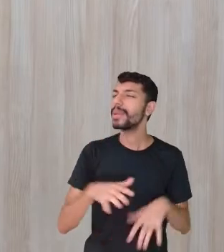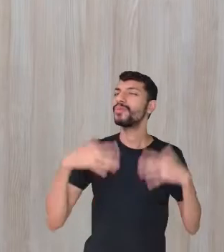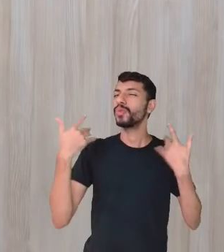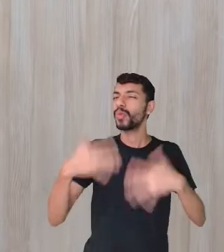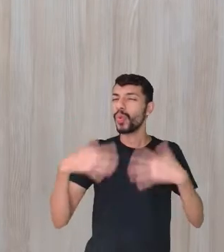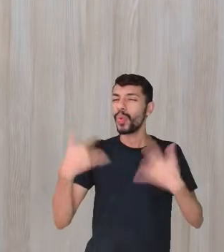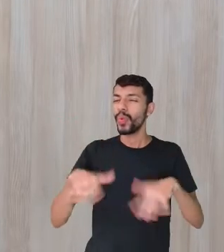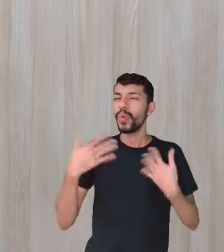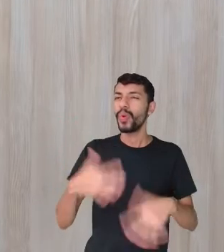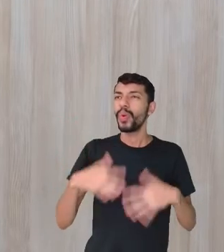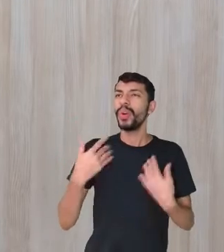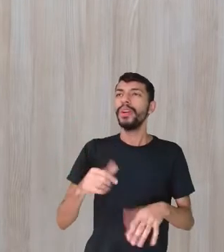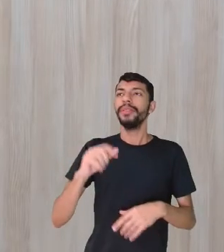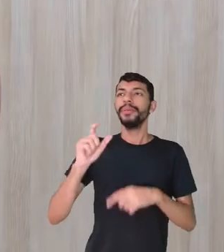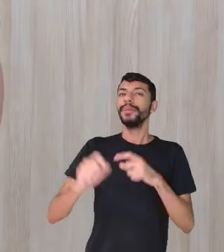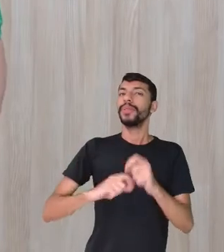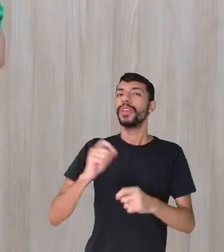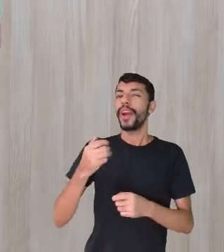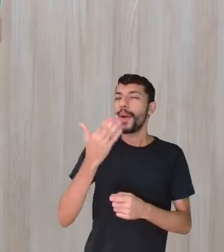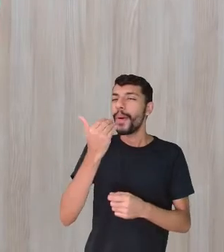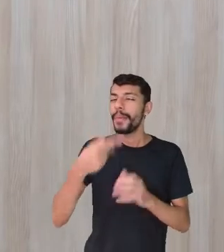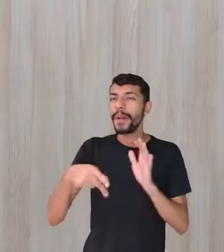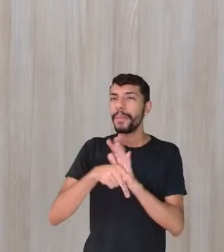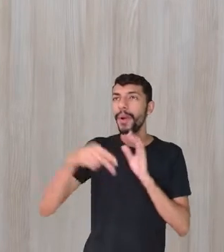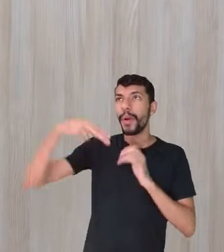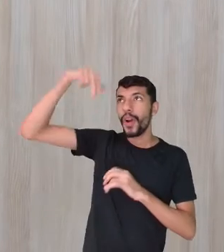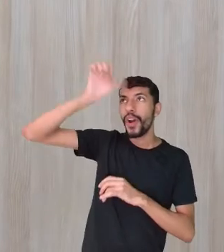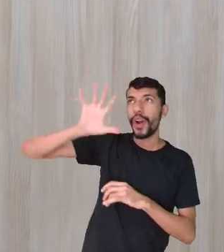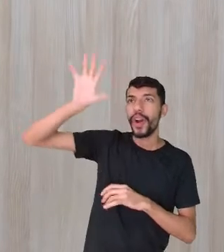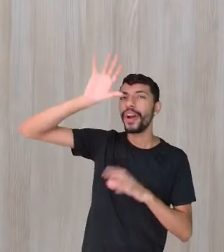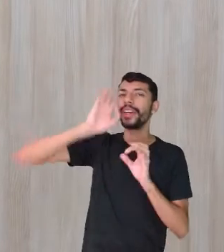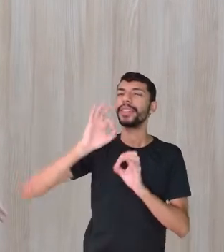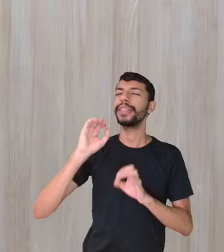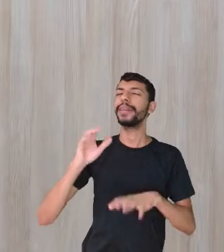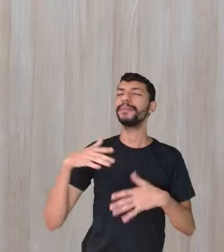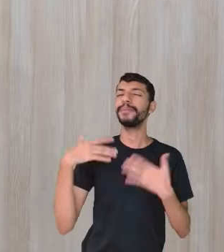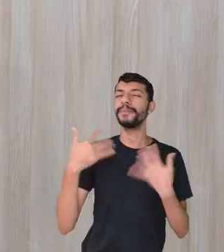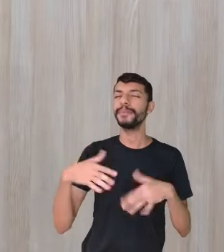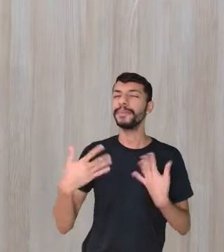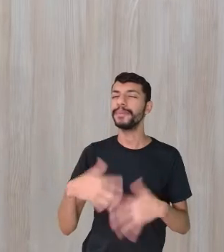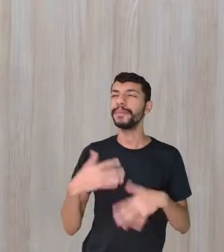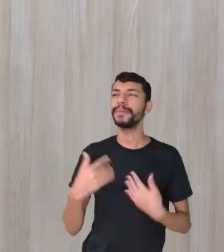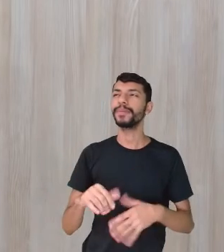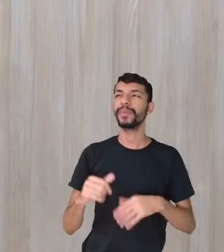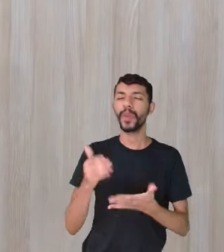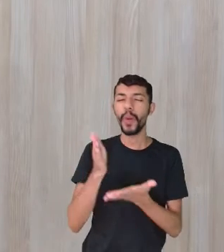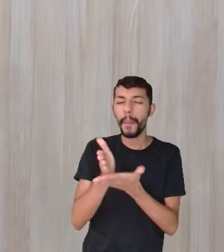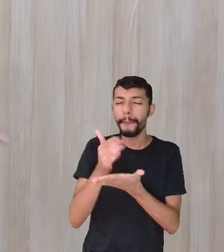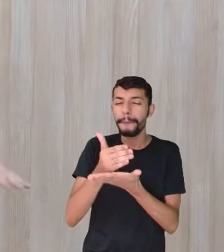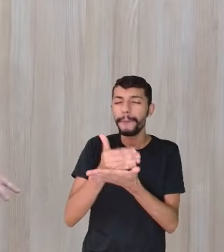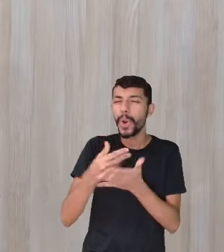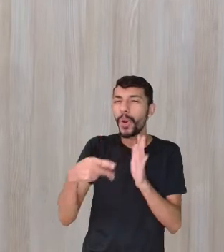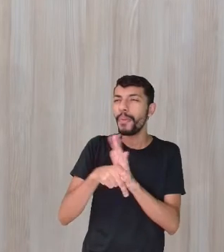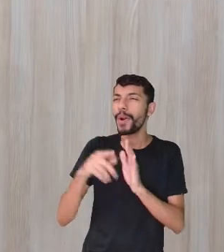não é? Aquela pamonha, aquela canjica deliciosa, aquele bolo de milho que deixa a gente com água